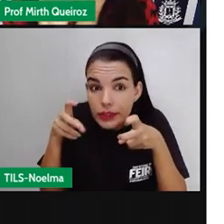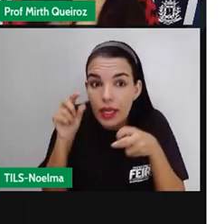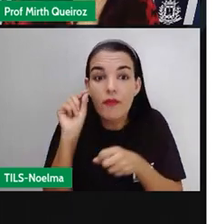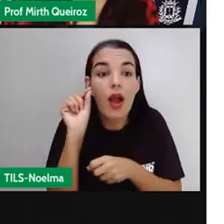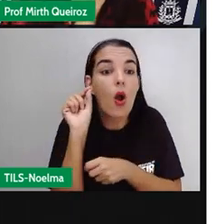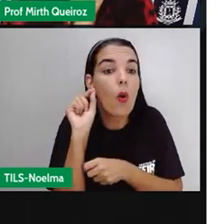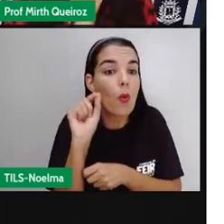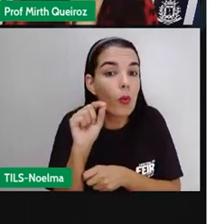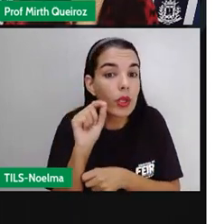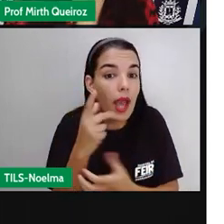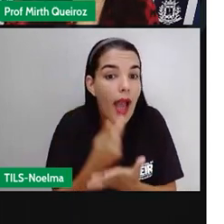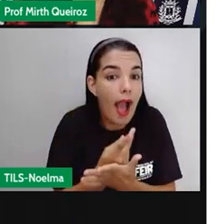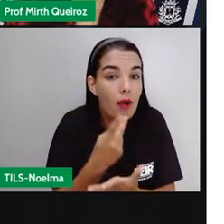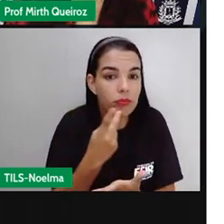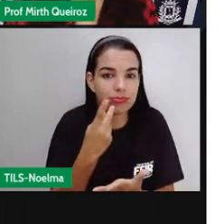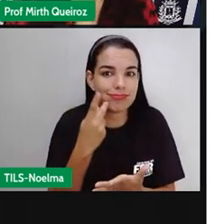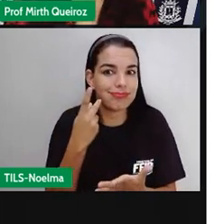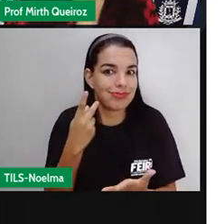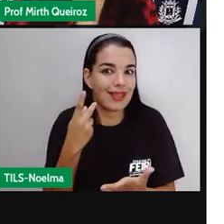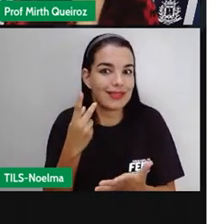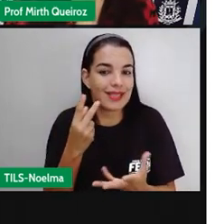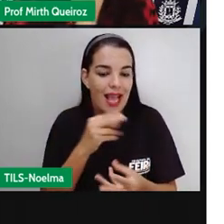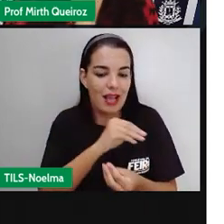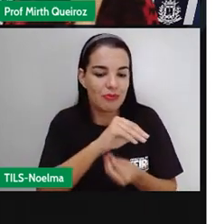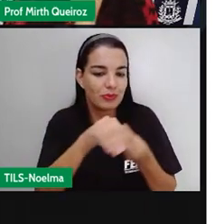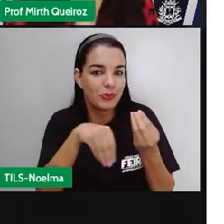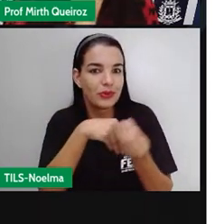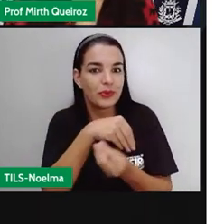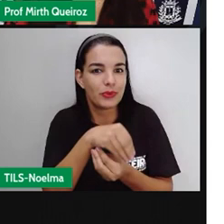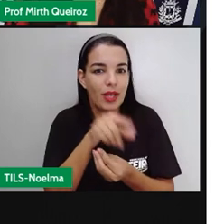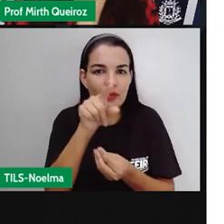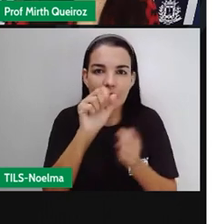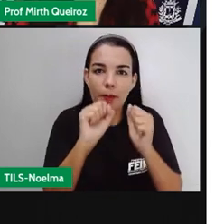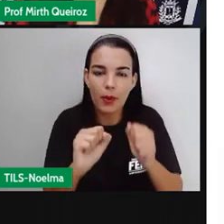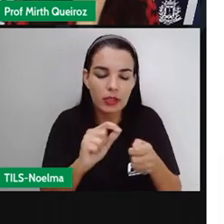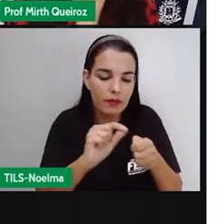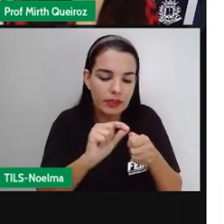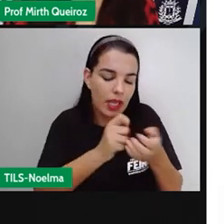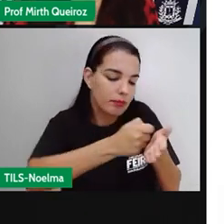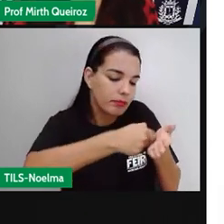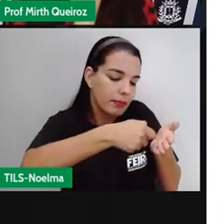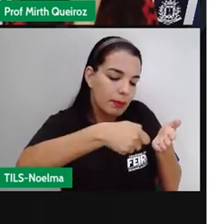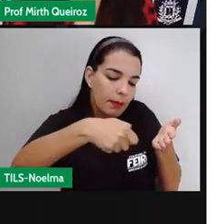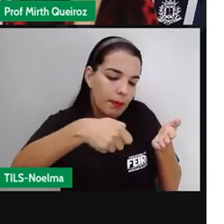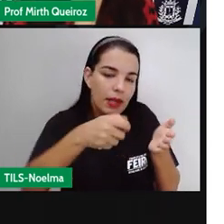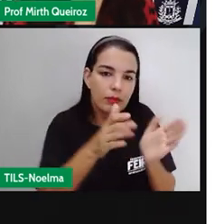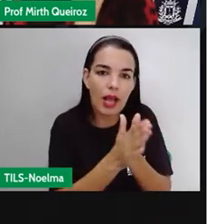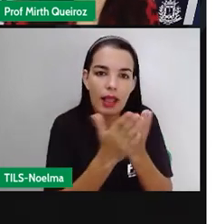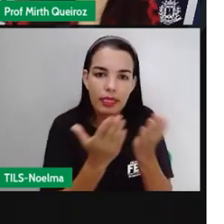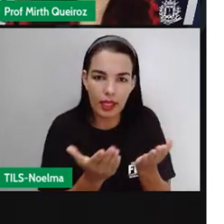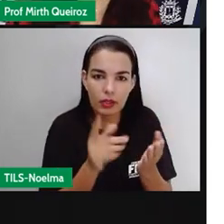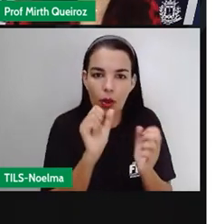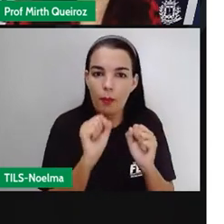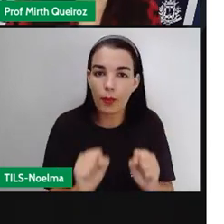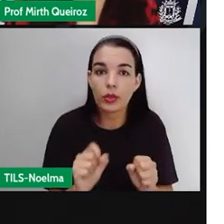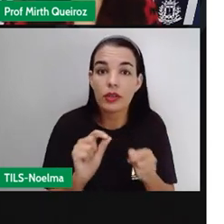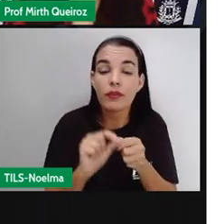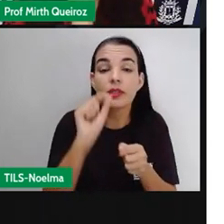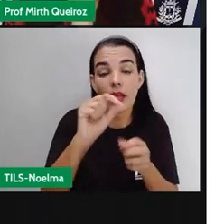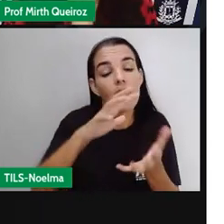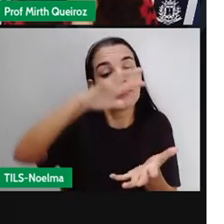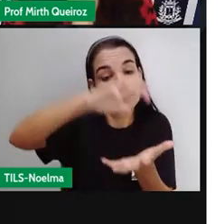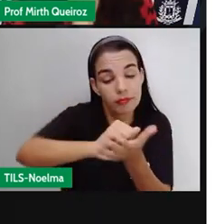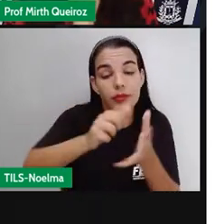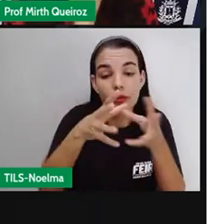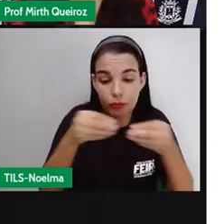e observe o que acontece com essa mistura, e faça o registro em seu caderno. A mistura, ela pode ser o próprio slime ou